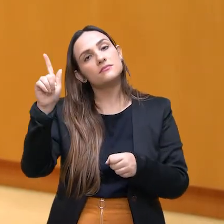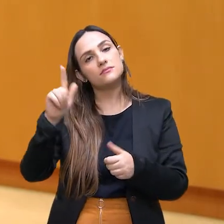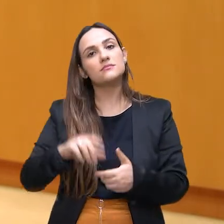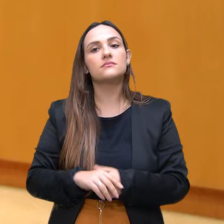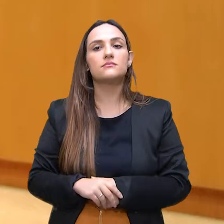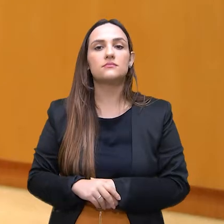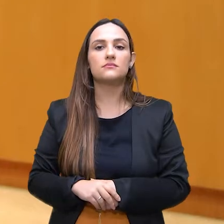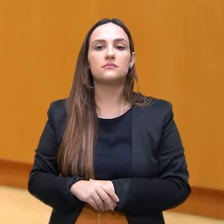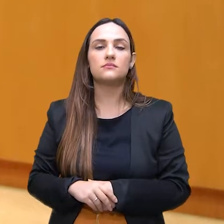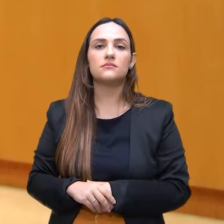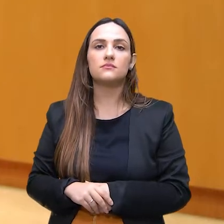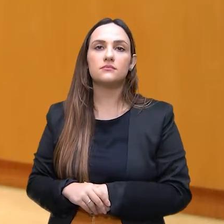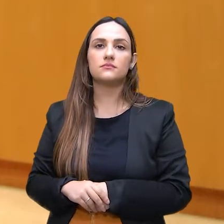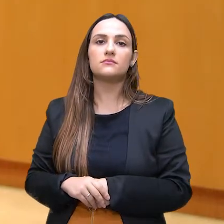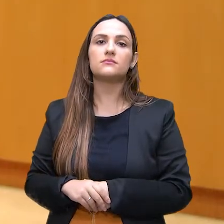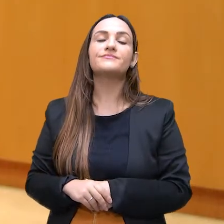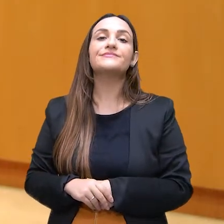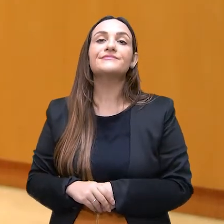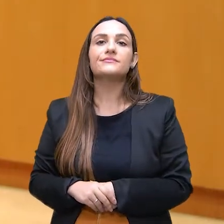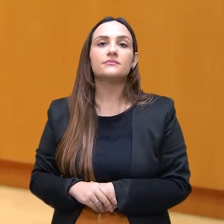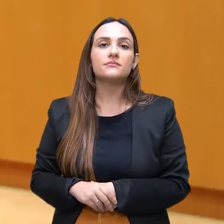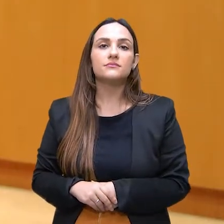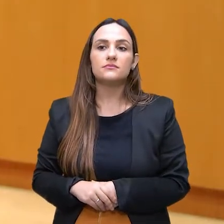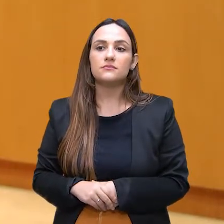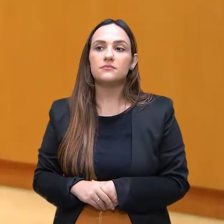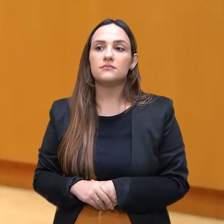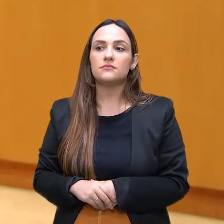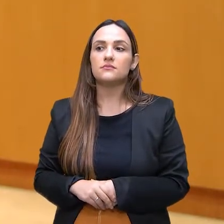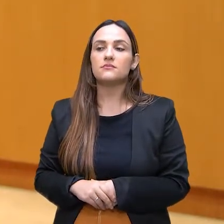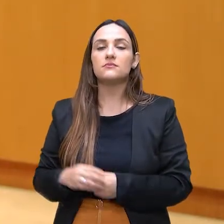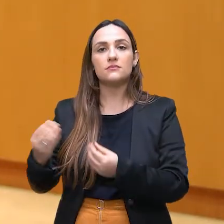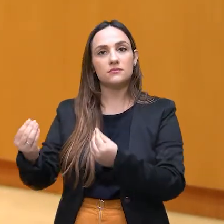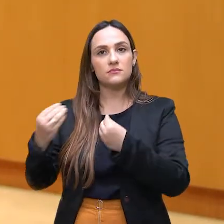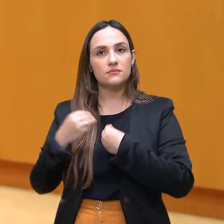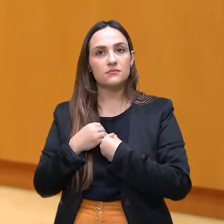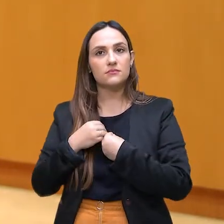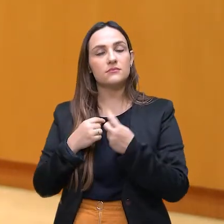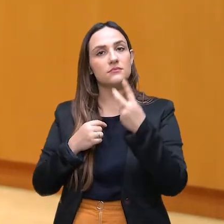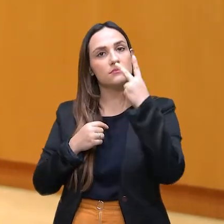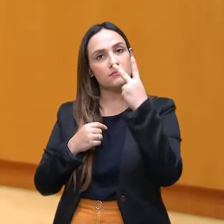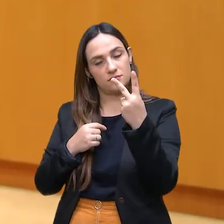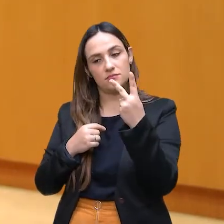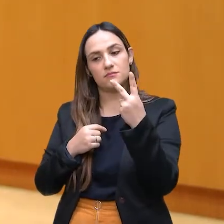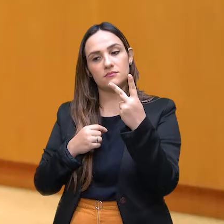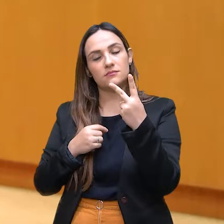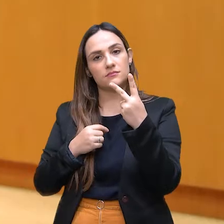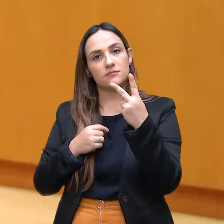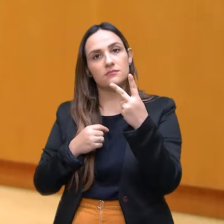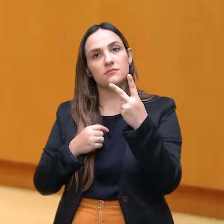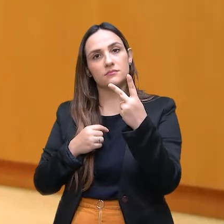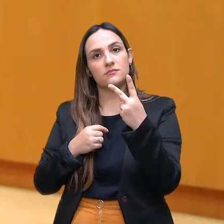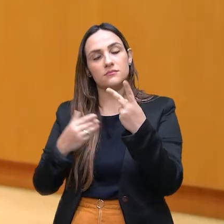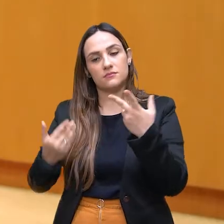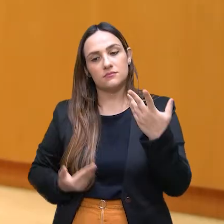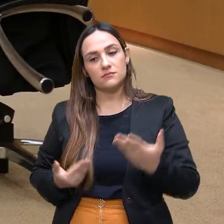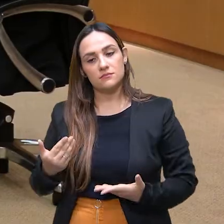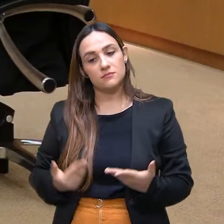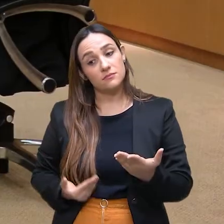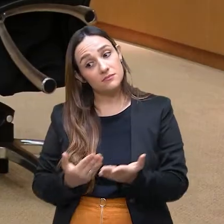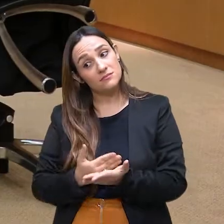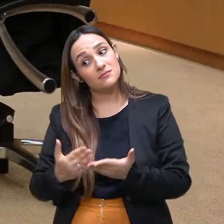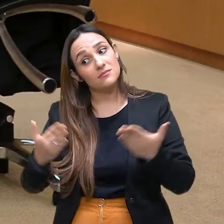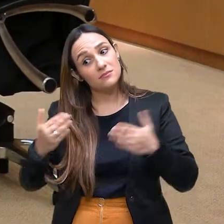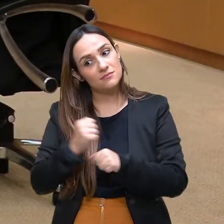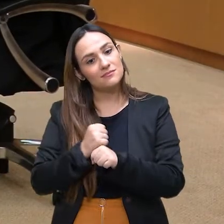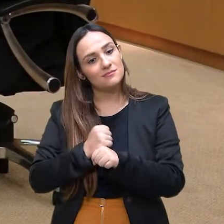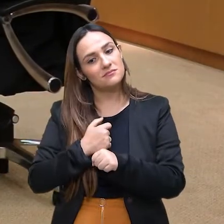que nos cedessem, designassem 2 servidores ao menos para que nós pudéssemos instalar. Não sei se esse